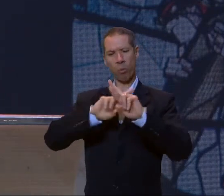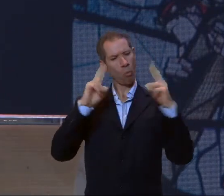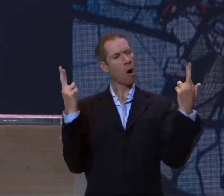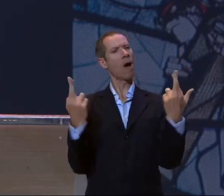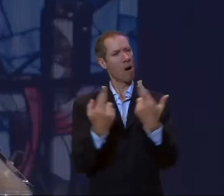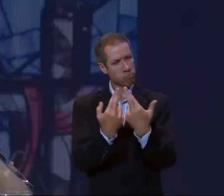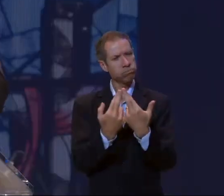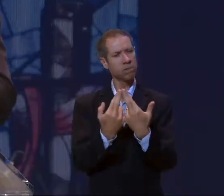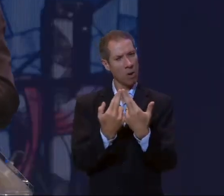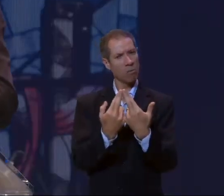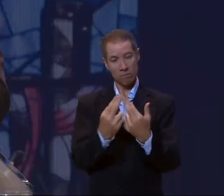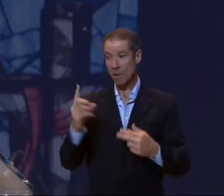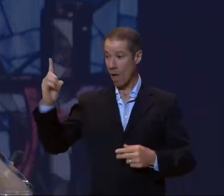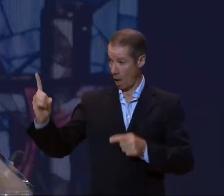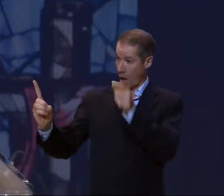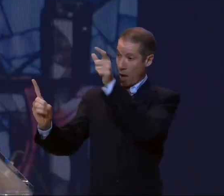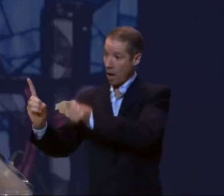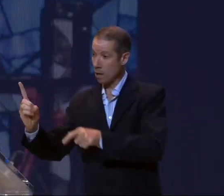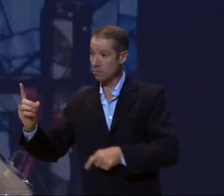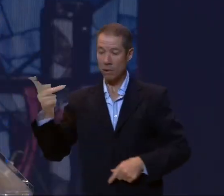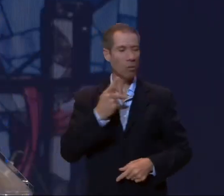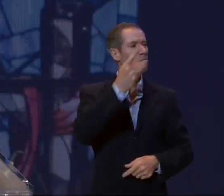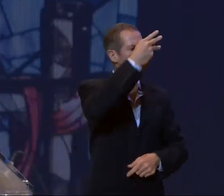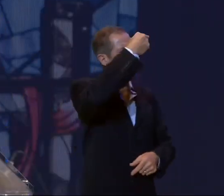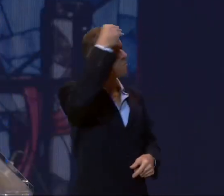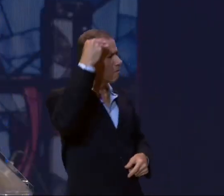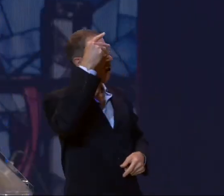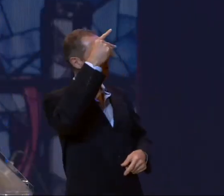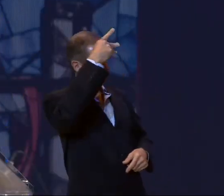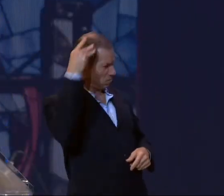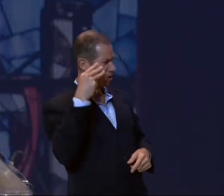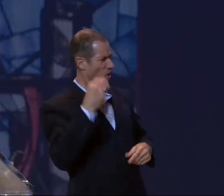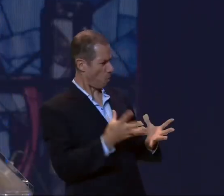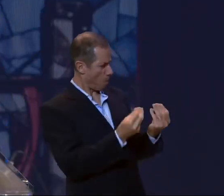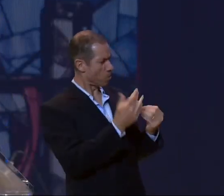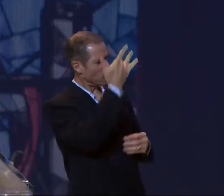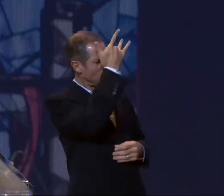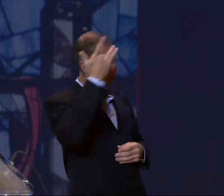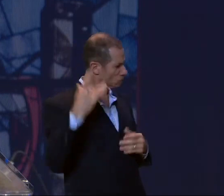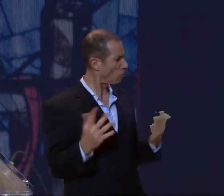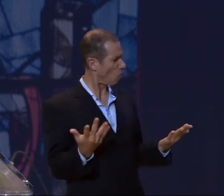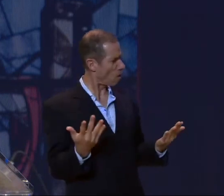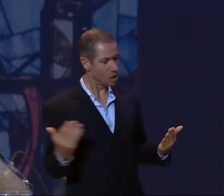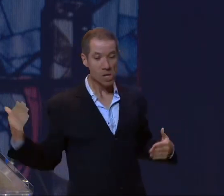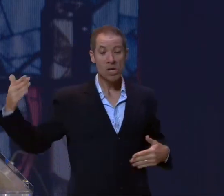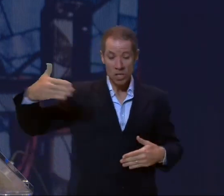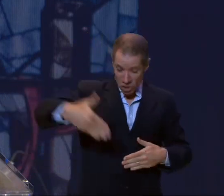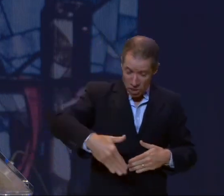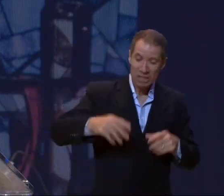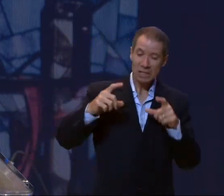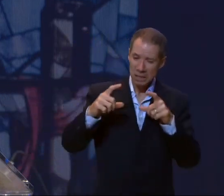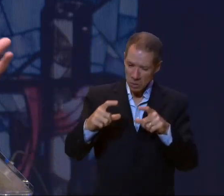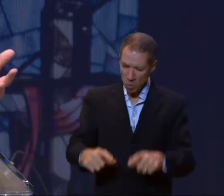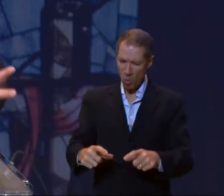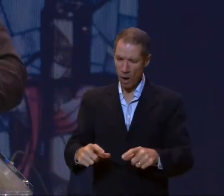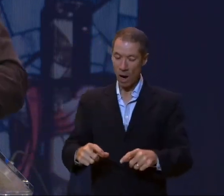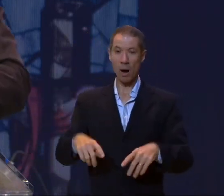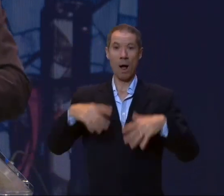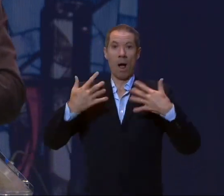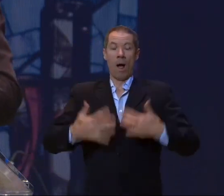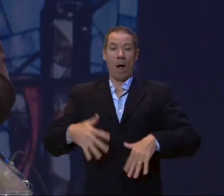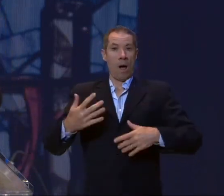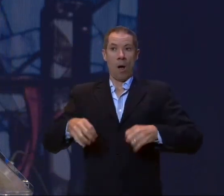reunião, ele falou: Michel, muitas pessoas, quando chegam aqui nesse lugar, é algo